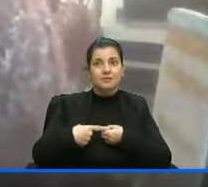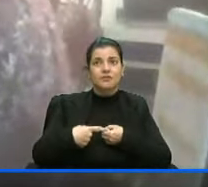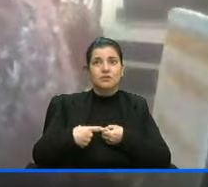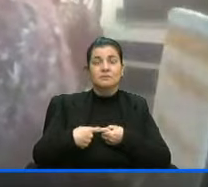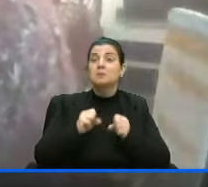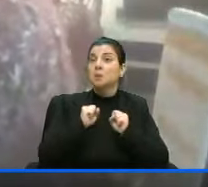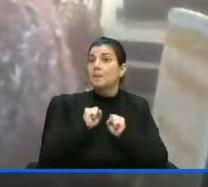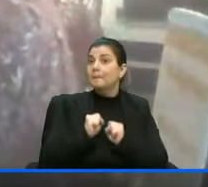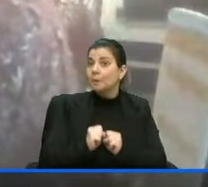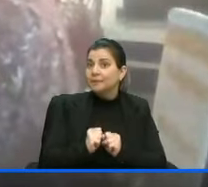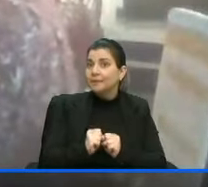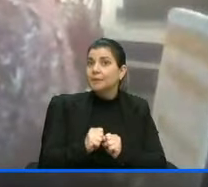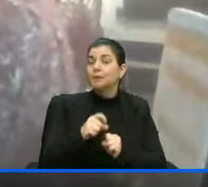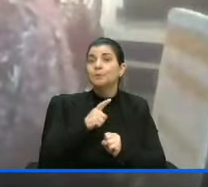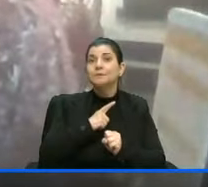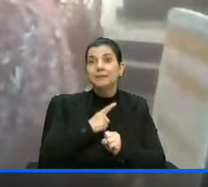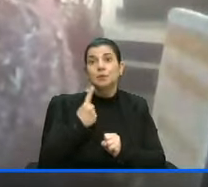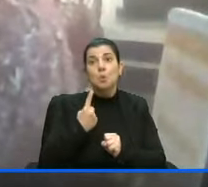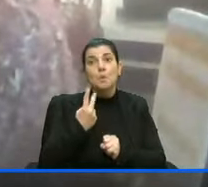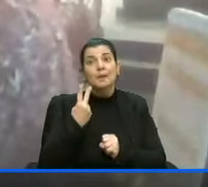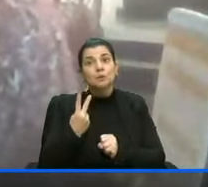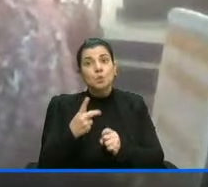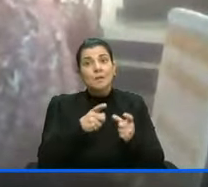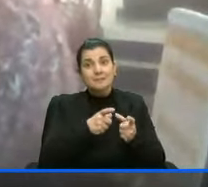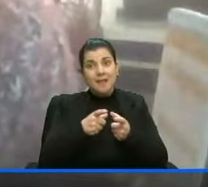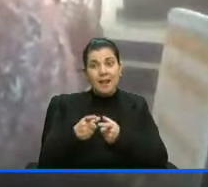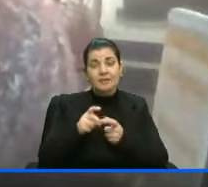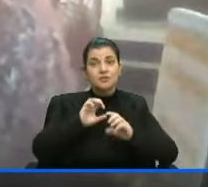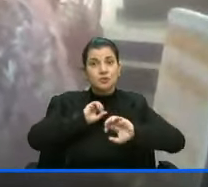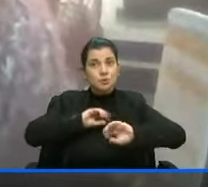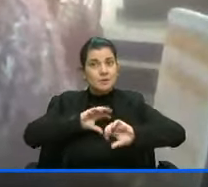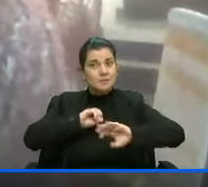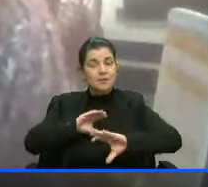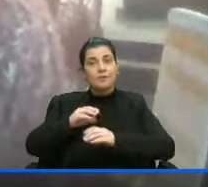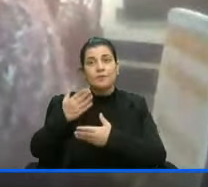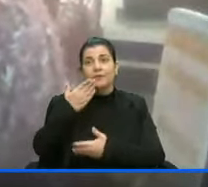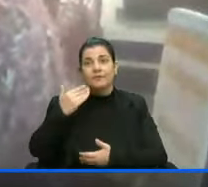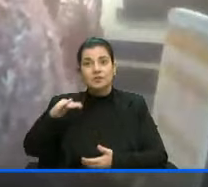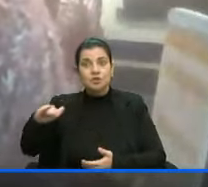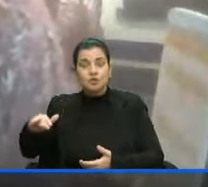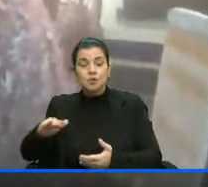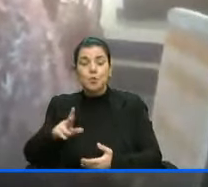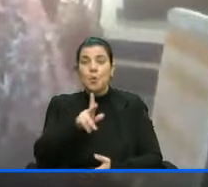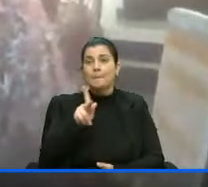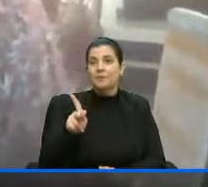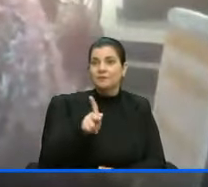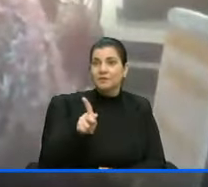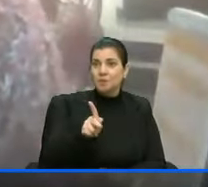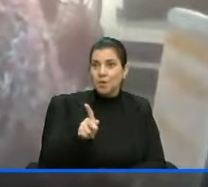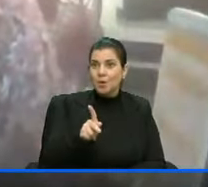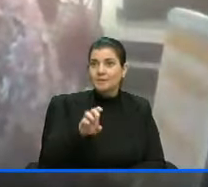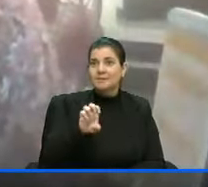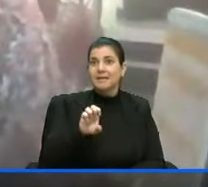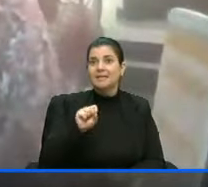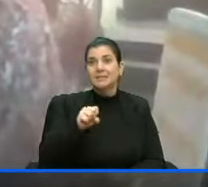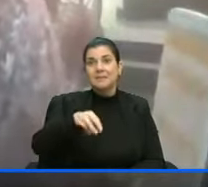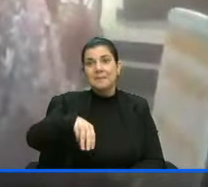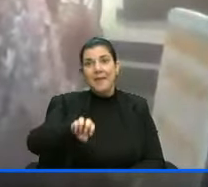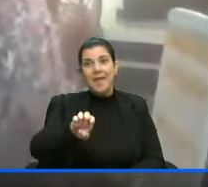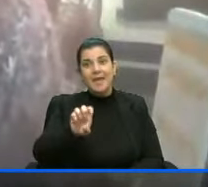Que poderiam ter uma sala, duas de educação infantil que já tiveram, com professores da SMED Porto